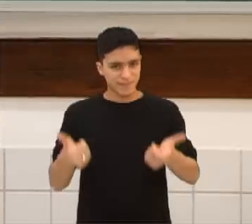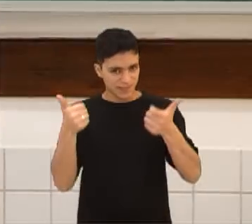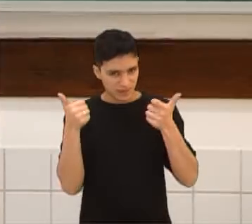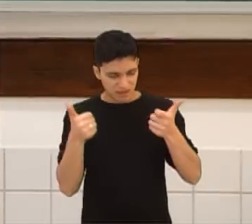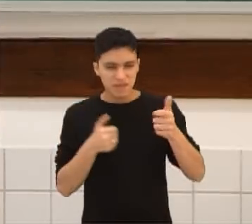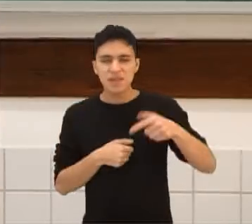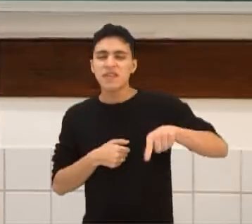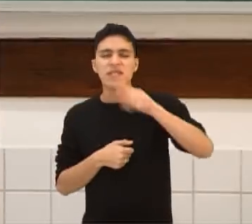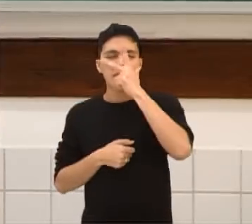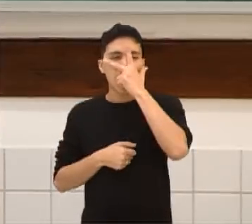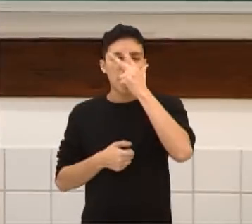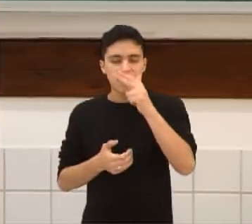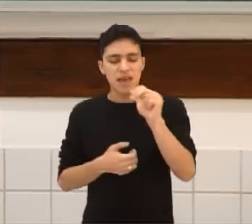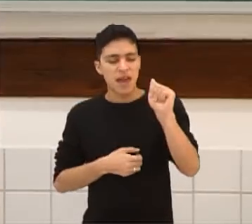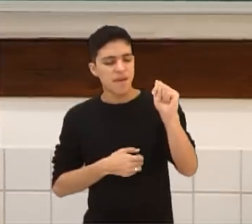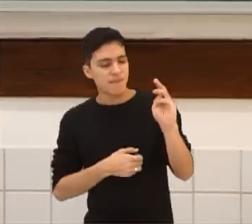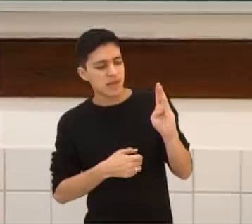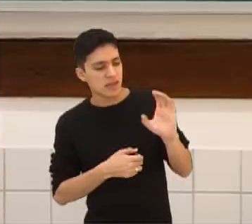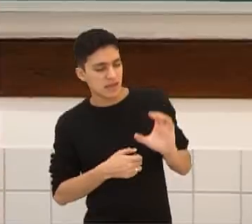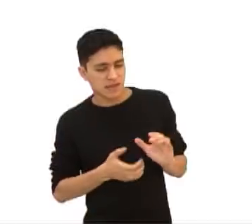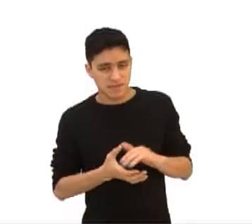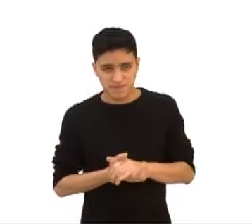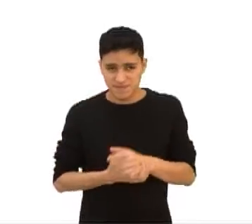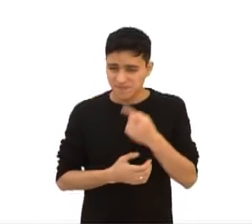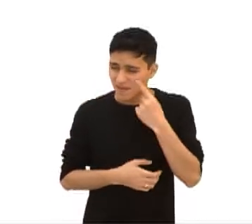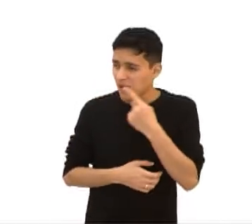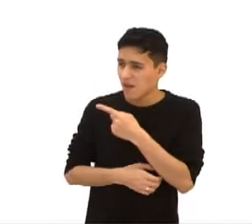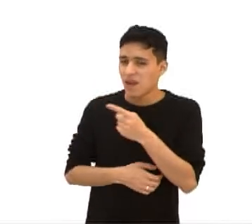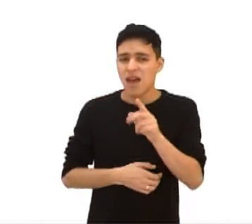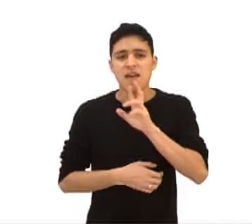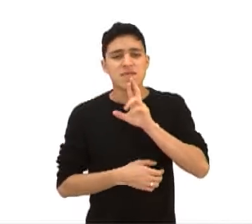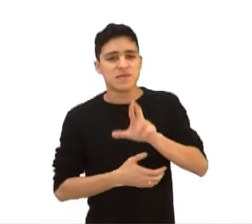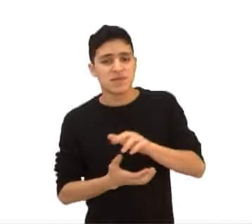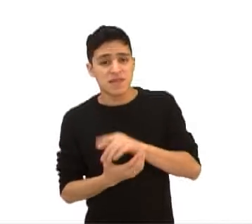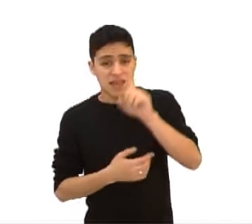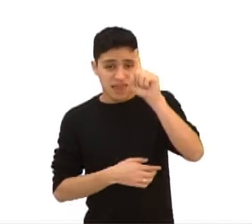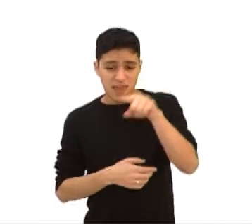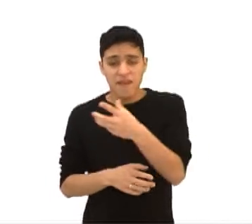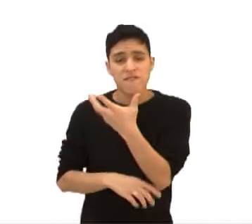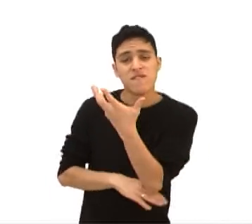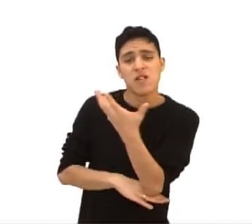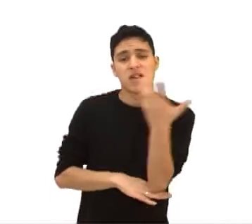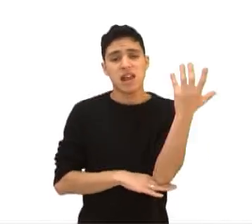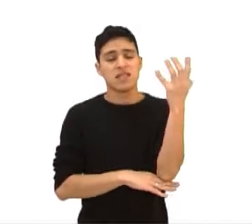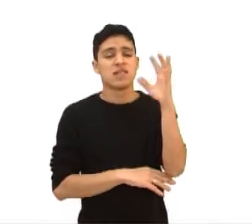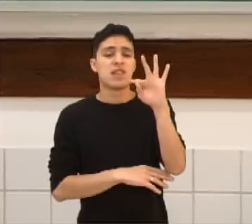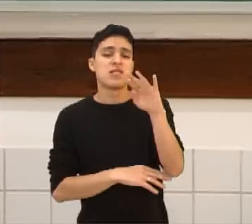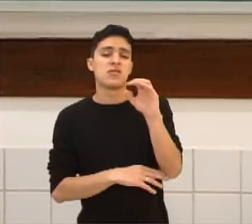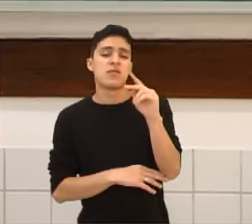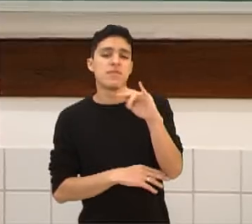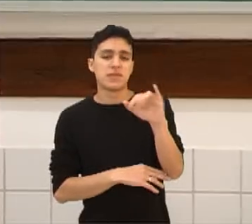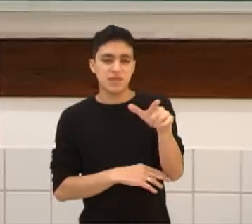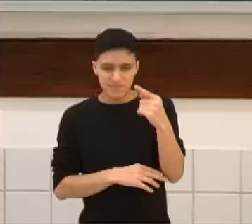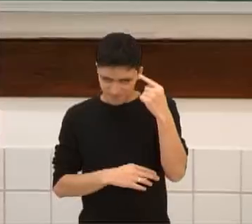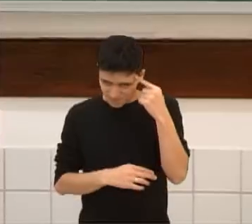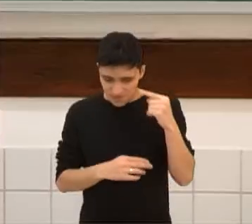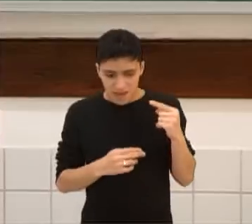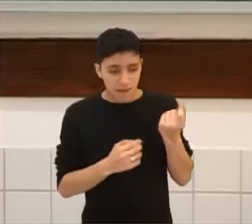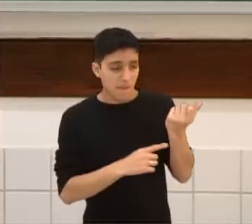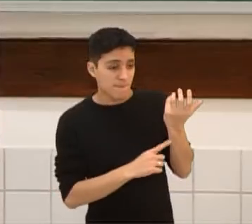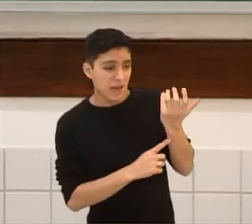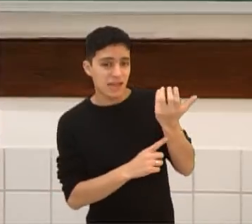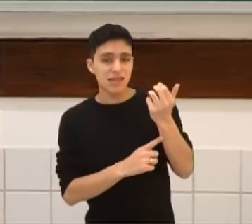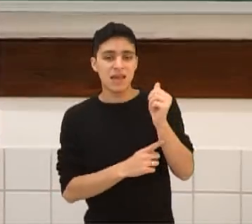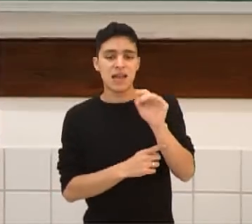Muito bem, o que você acha? A, B ou C? Lá na tela a resposta para você são as florestas tropicais. A Mata Atlântica é um exemplo de floresta